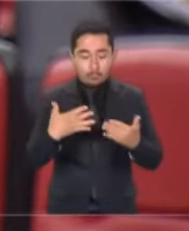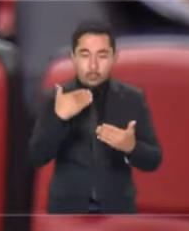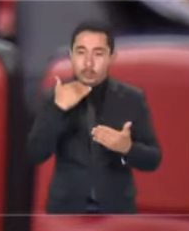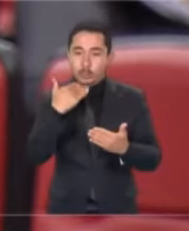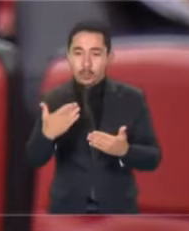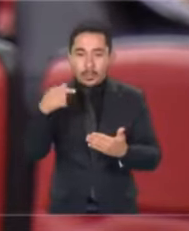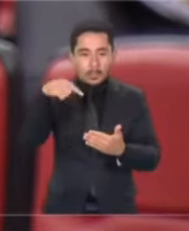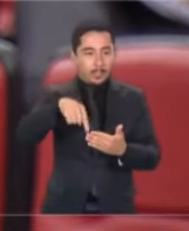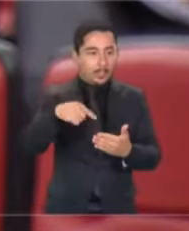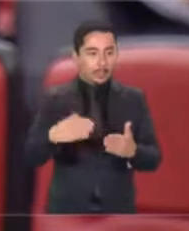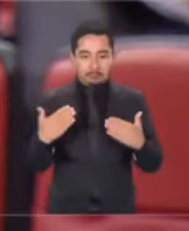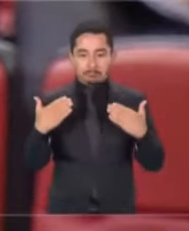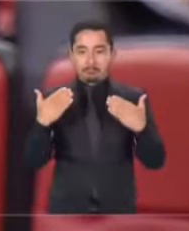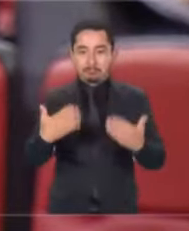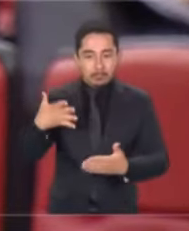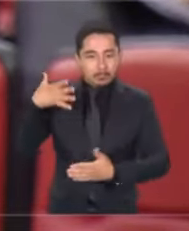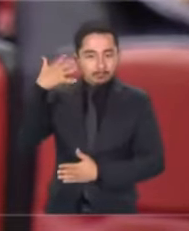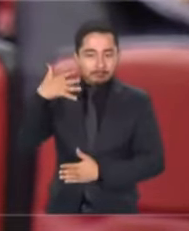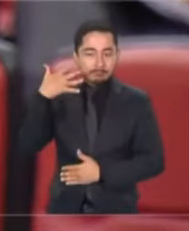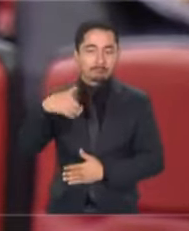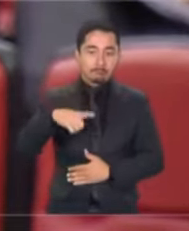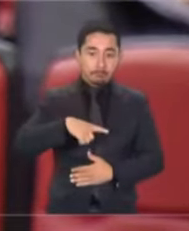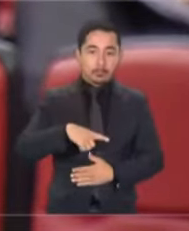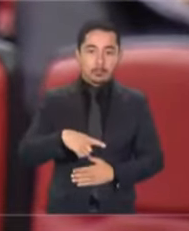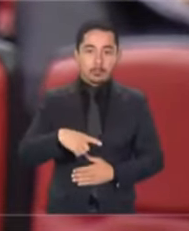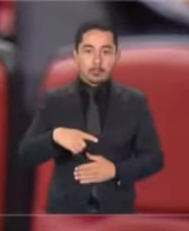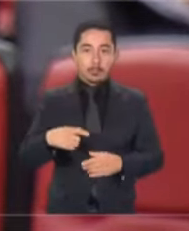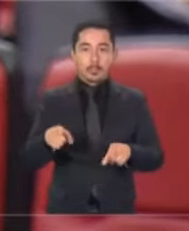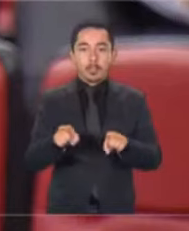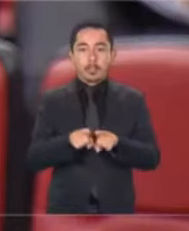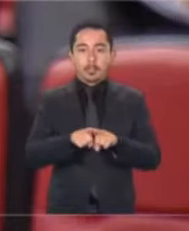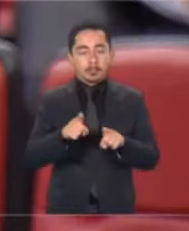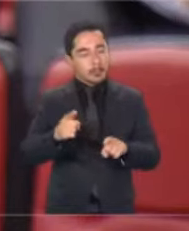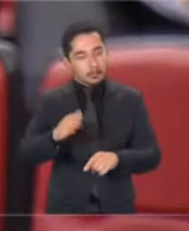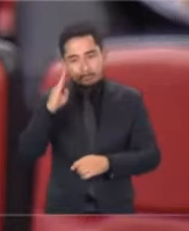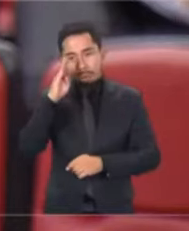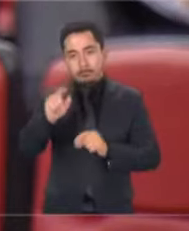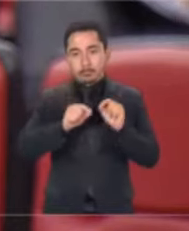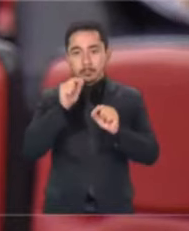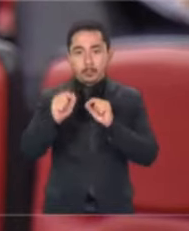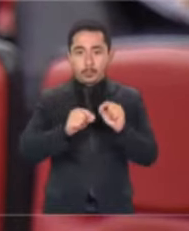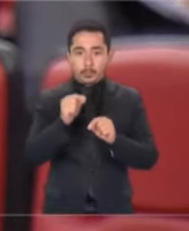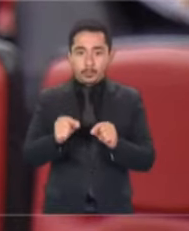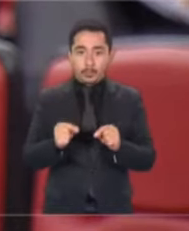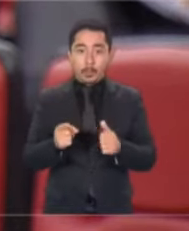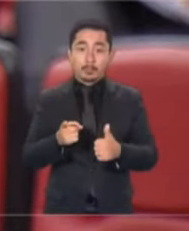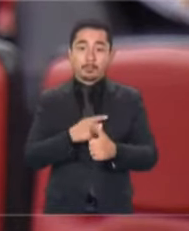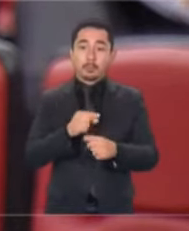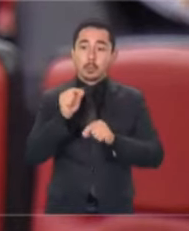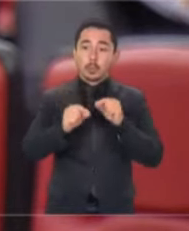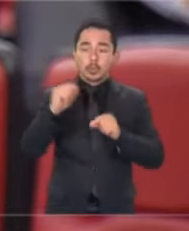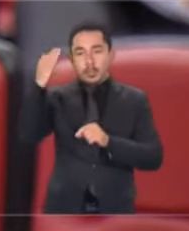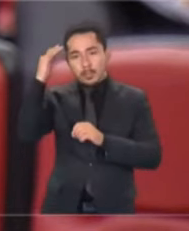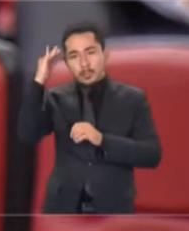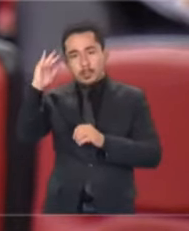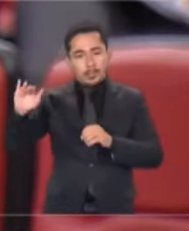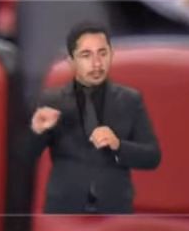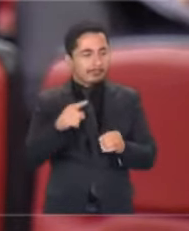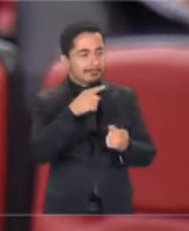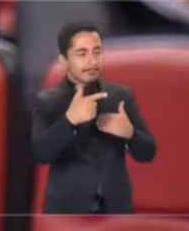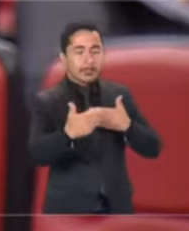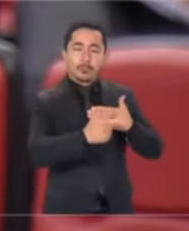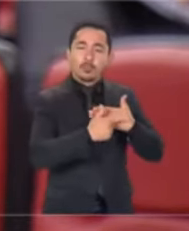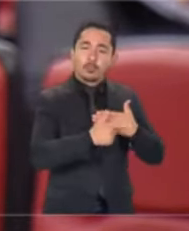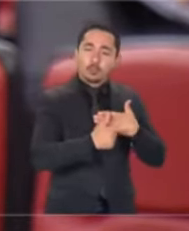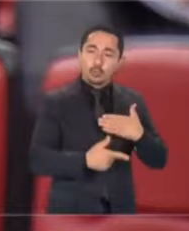vez essa egrégia corte, e por duas razões principais, excelência, seria bastante breve em relação a isso. Primeiro, por compreender o papel institucional que essa corte